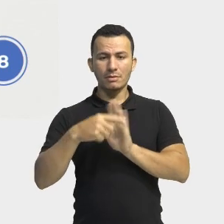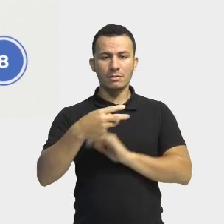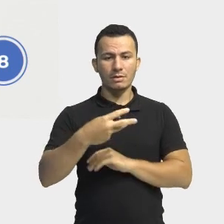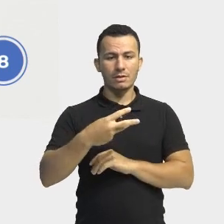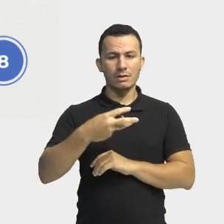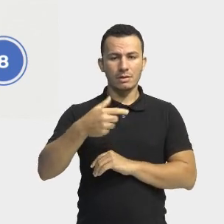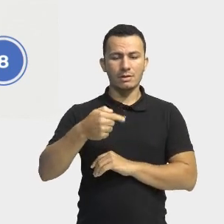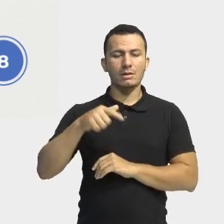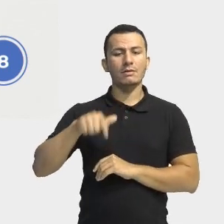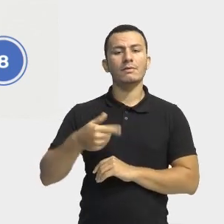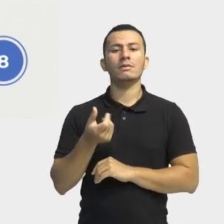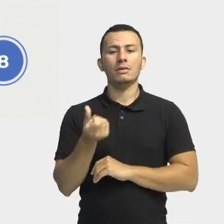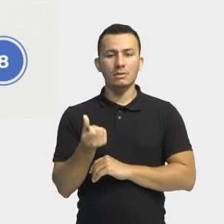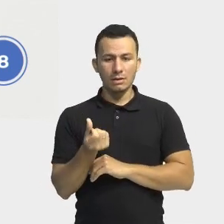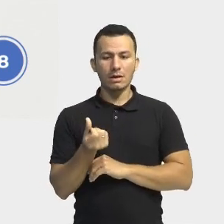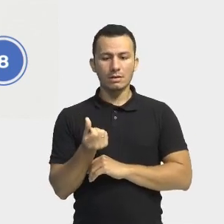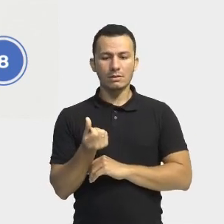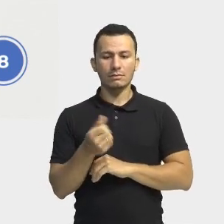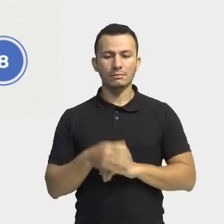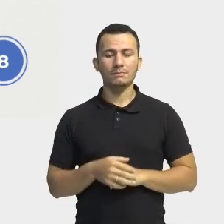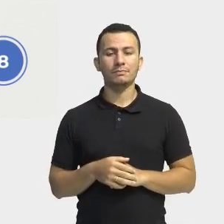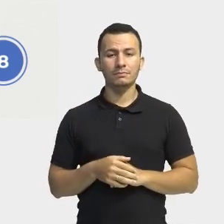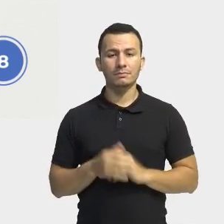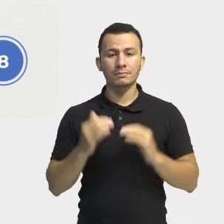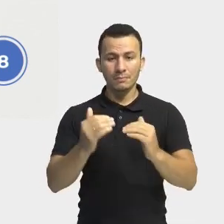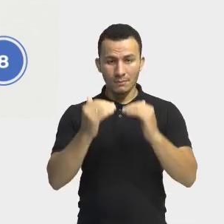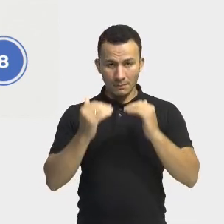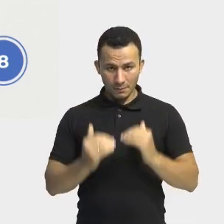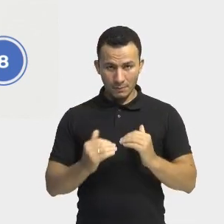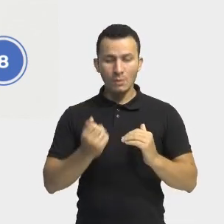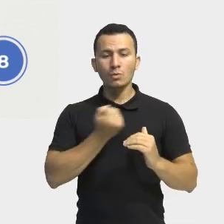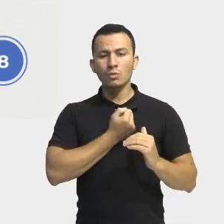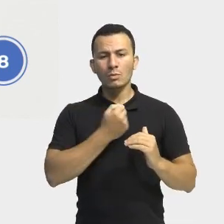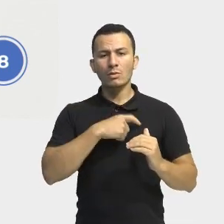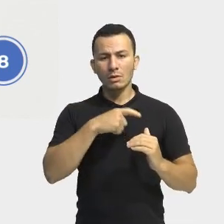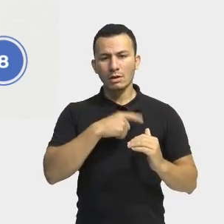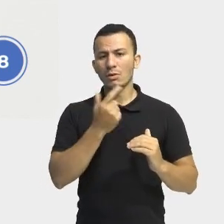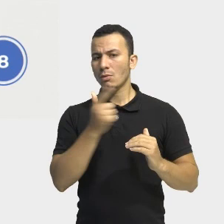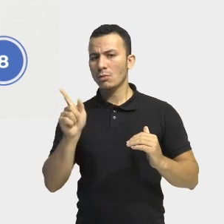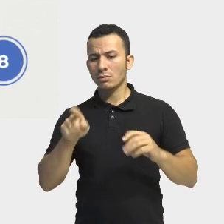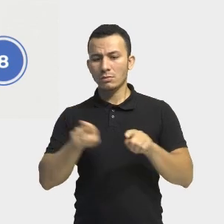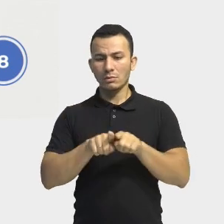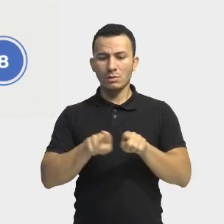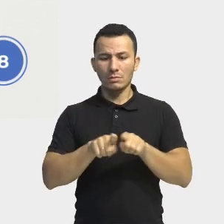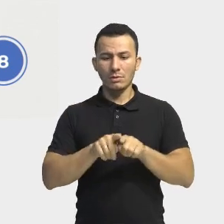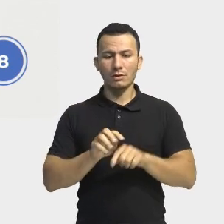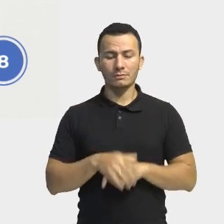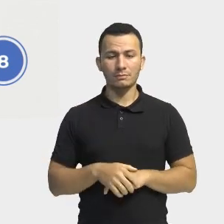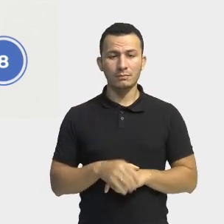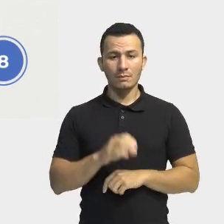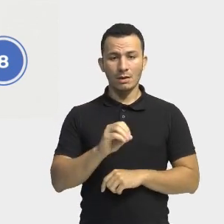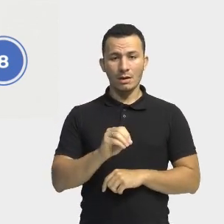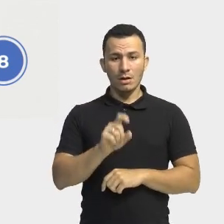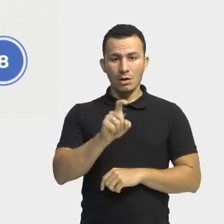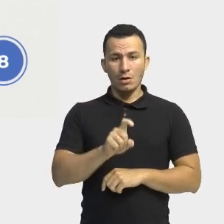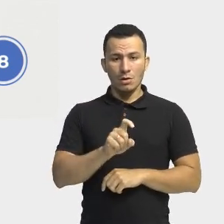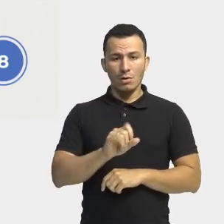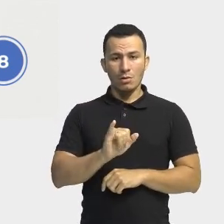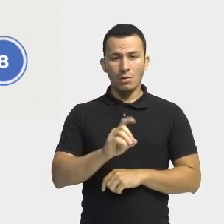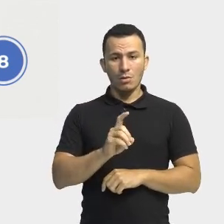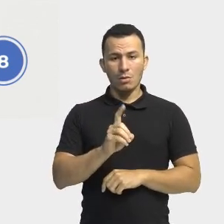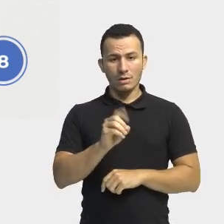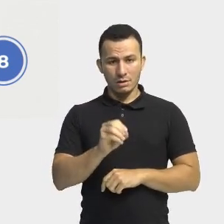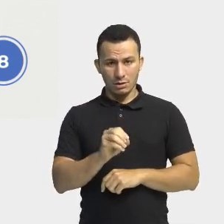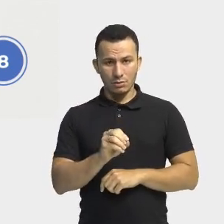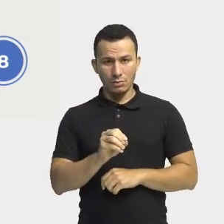37,6. Então, o que nós temos aqui também de afirmação? É o óxido de formação